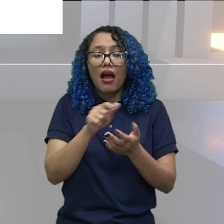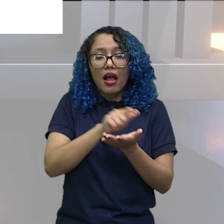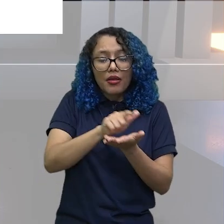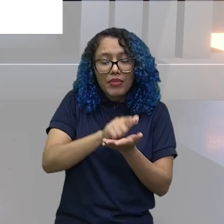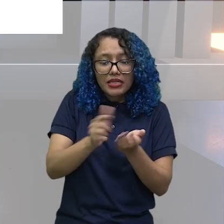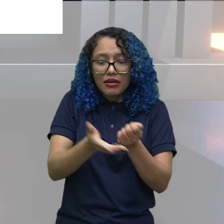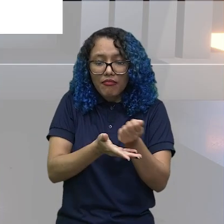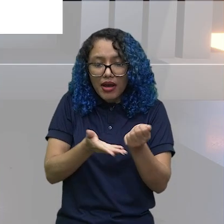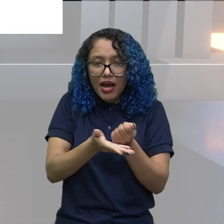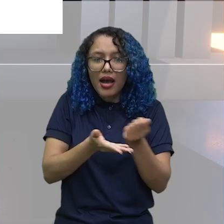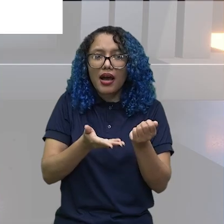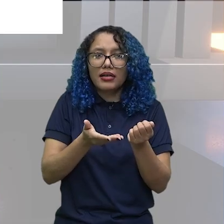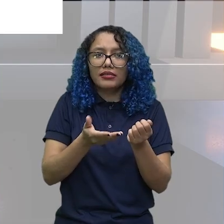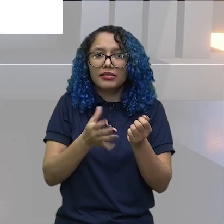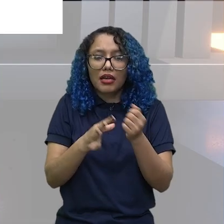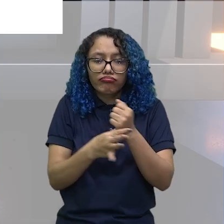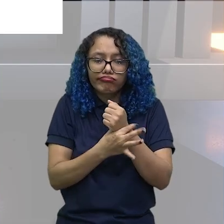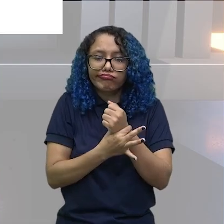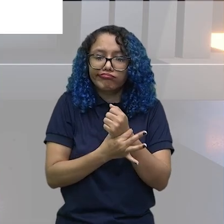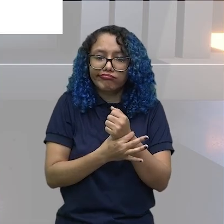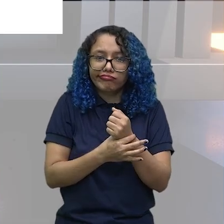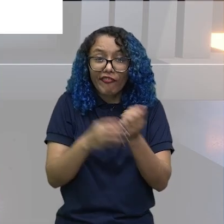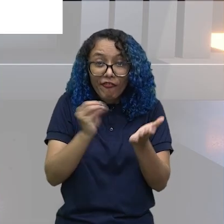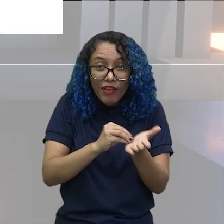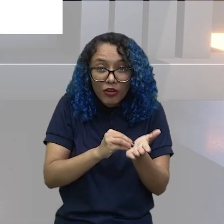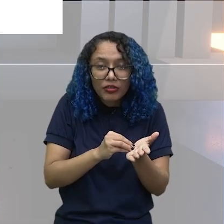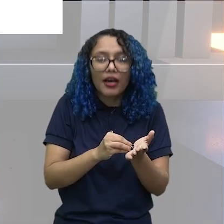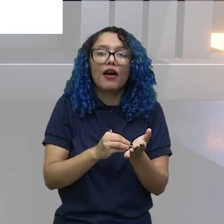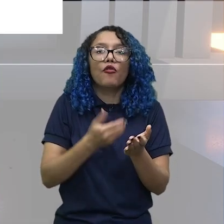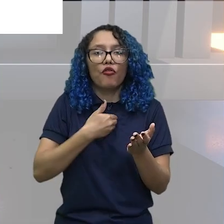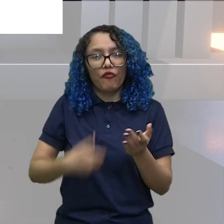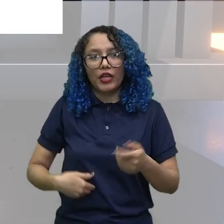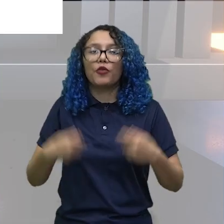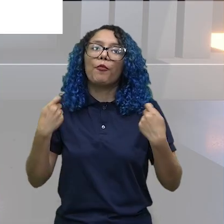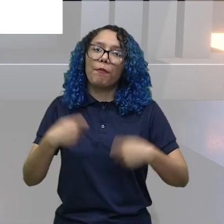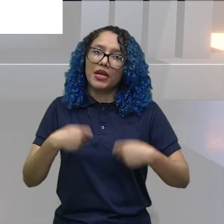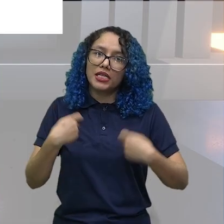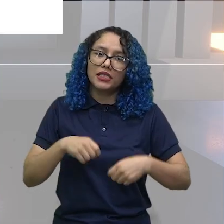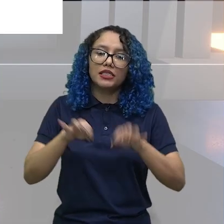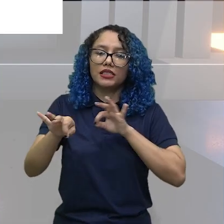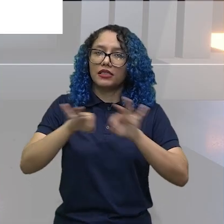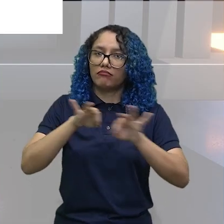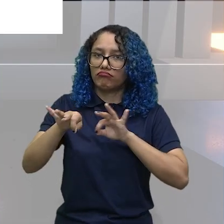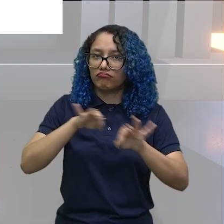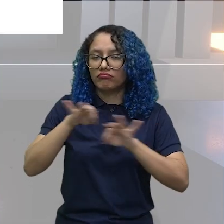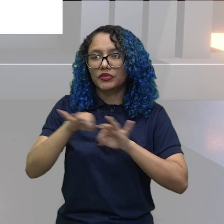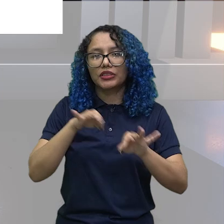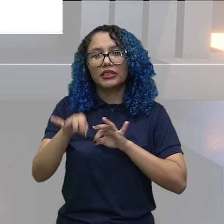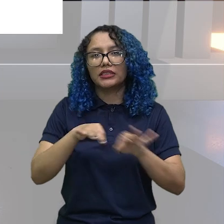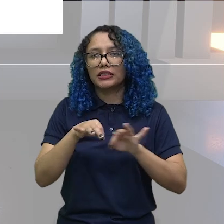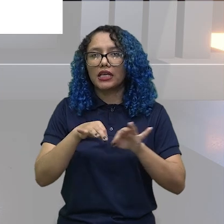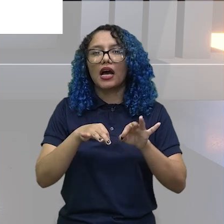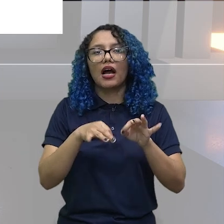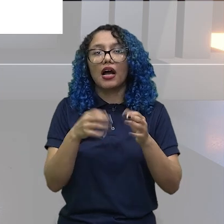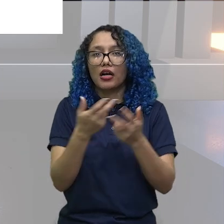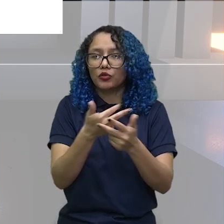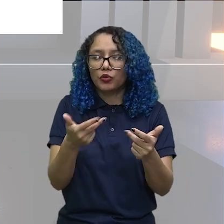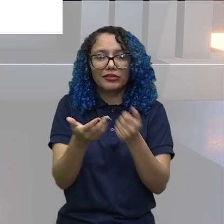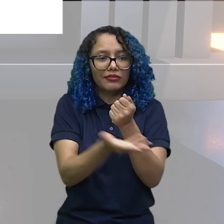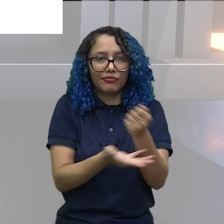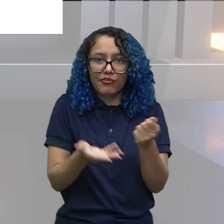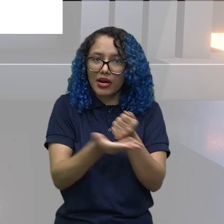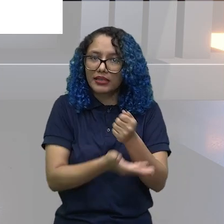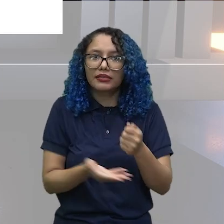estado, né, o governo, como a gente fala, precisa providenciar saneamento básico, né, nas regiões que não